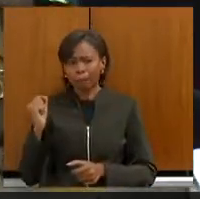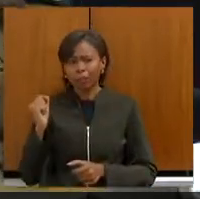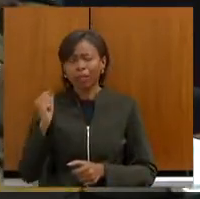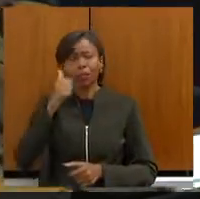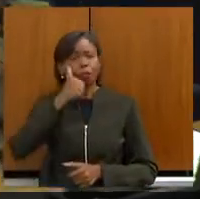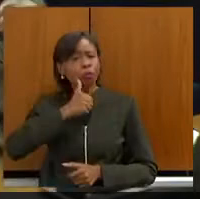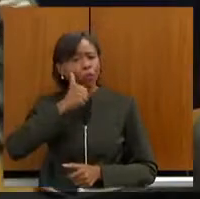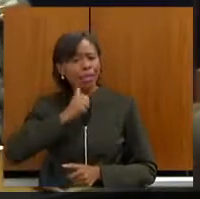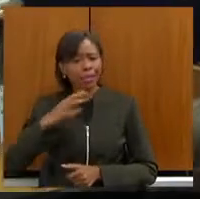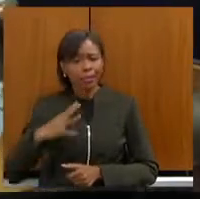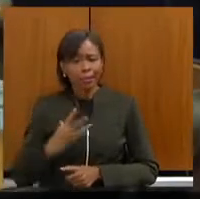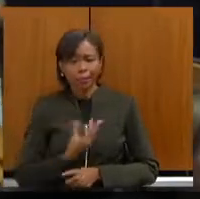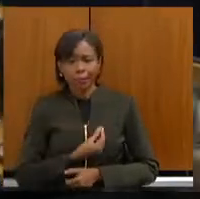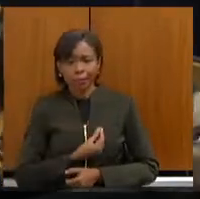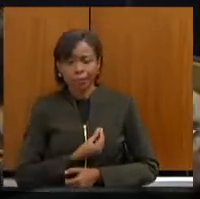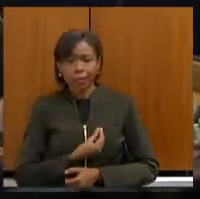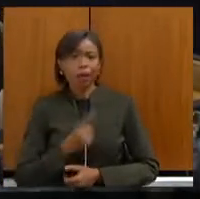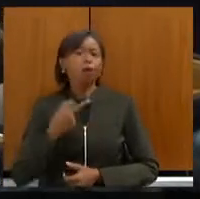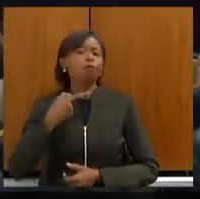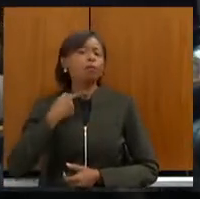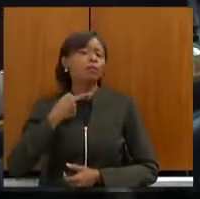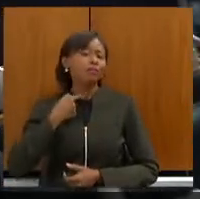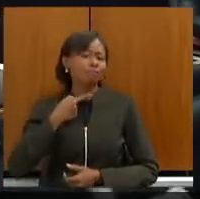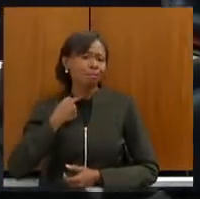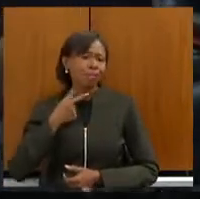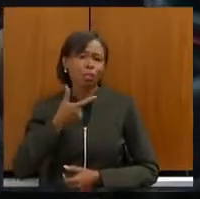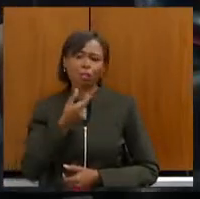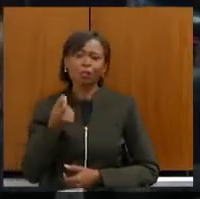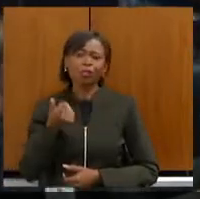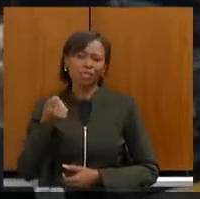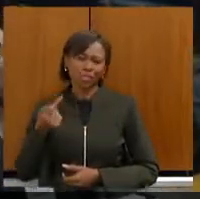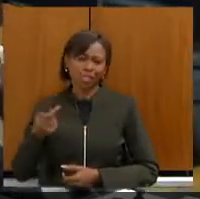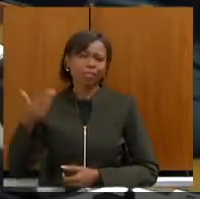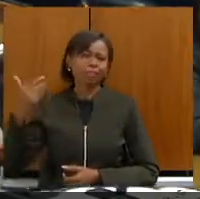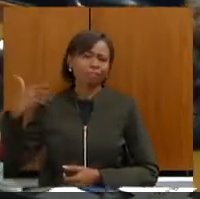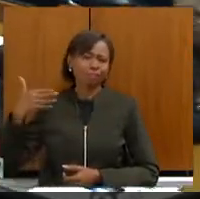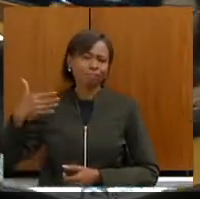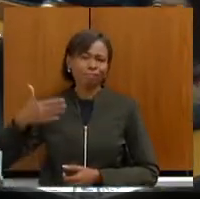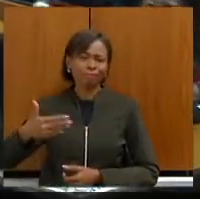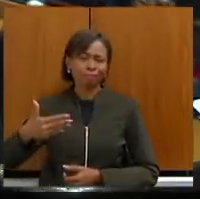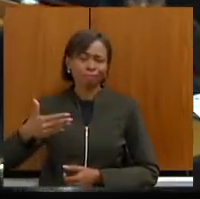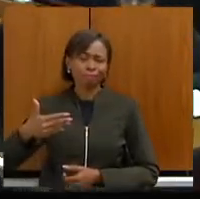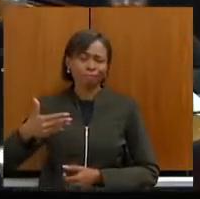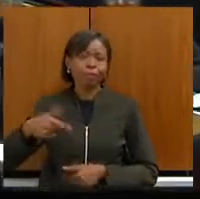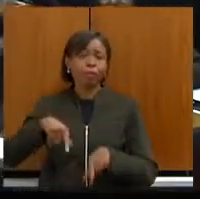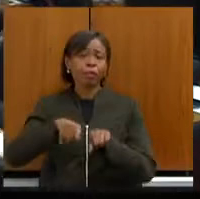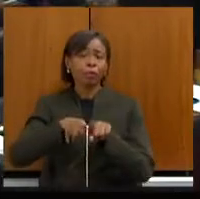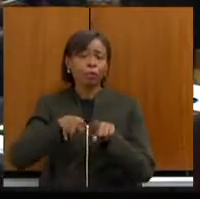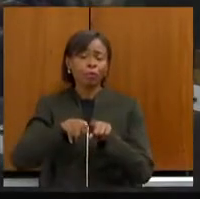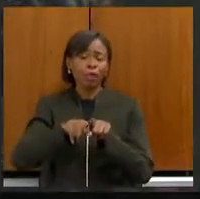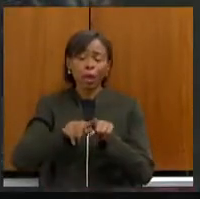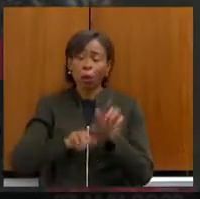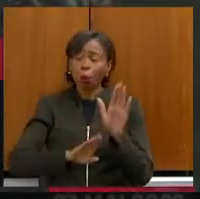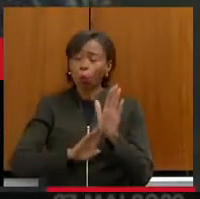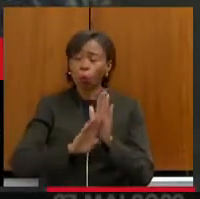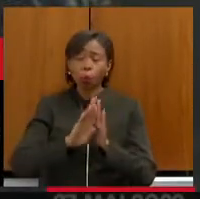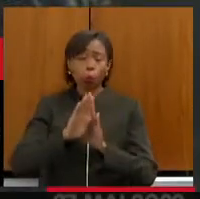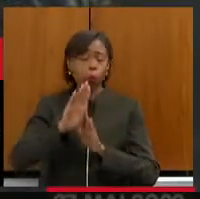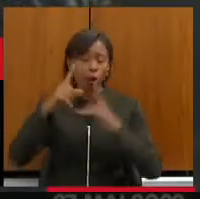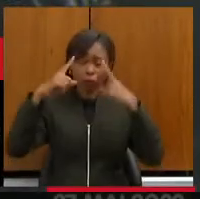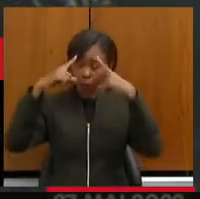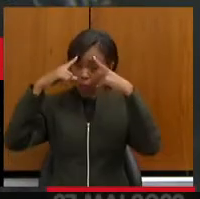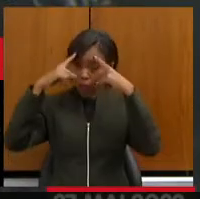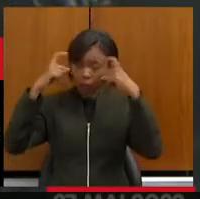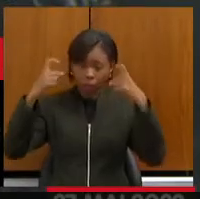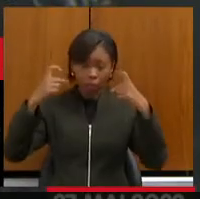em 1017 o que o índice de violência de gênero é epidêmico no Brasil e que